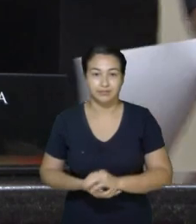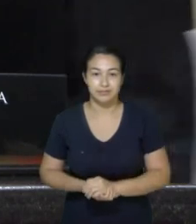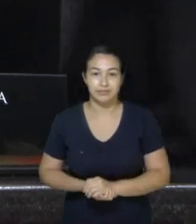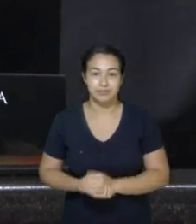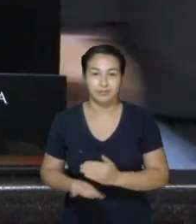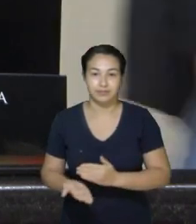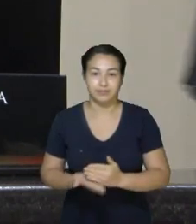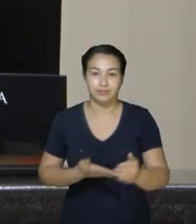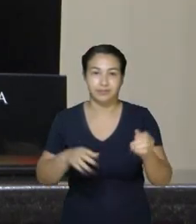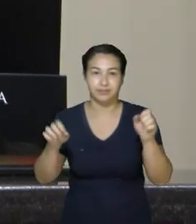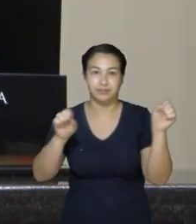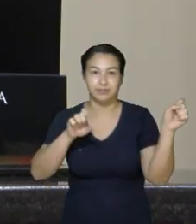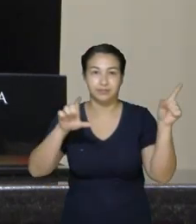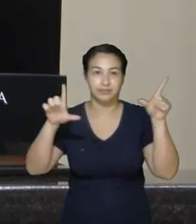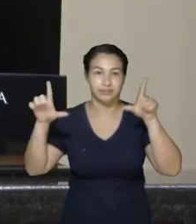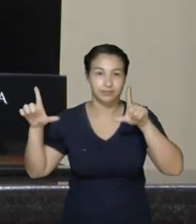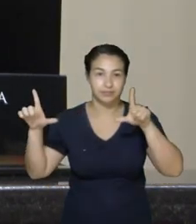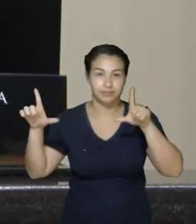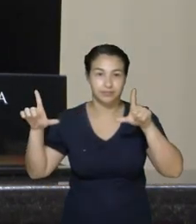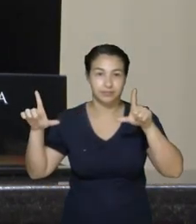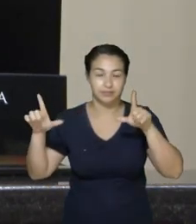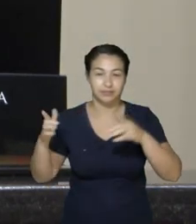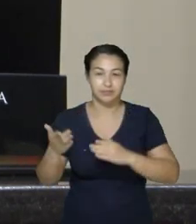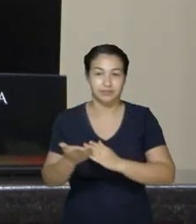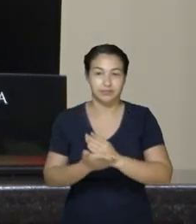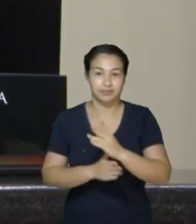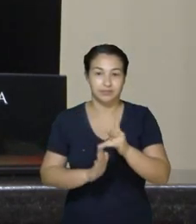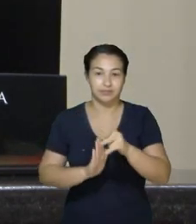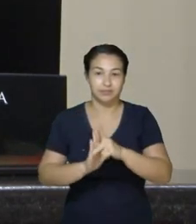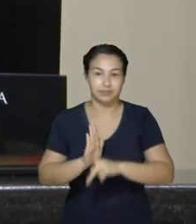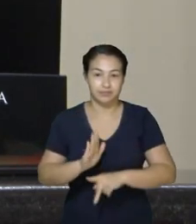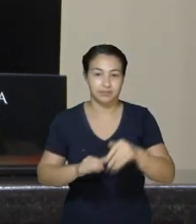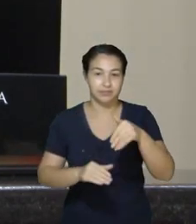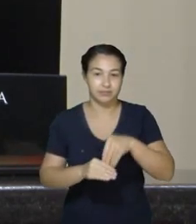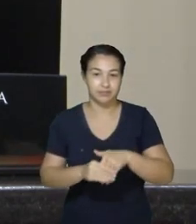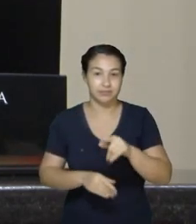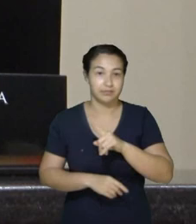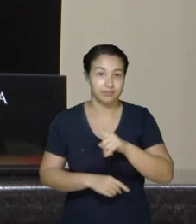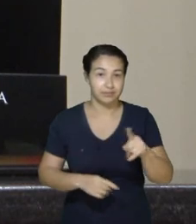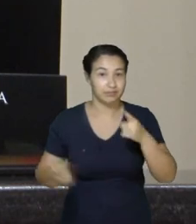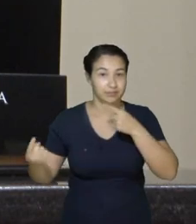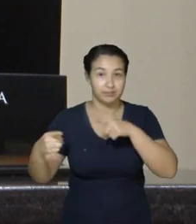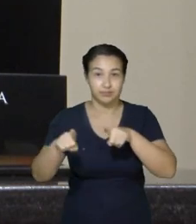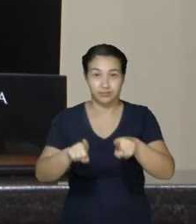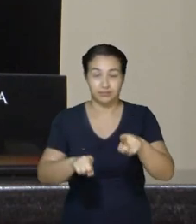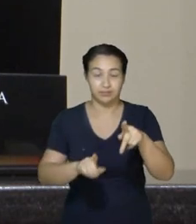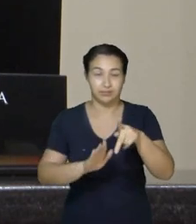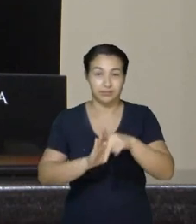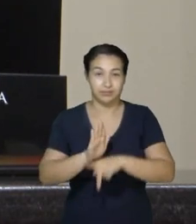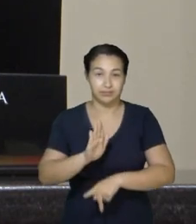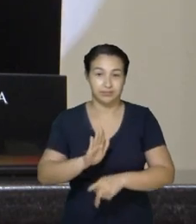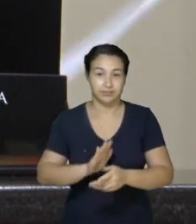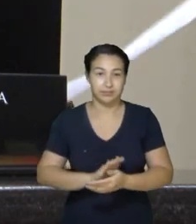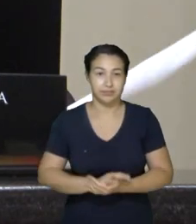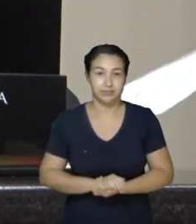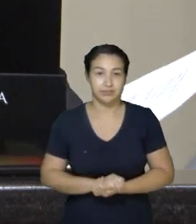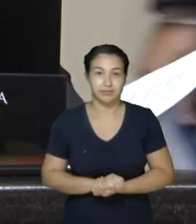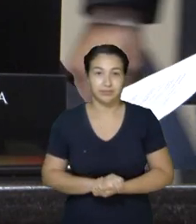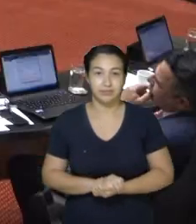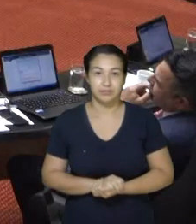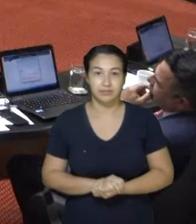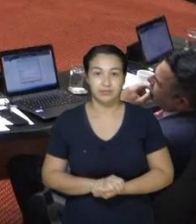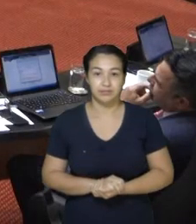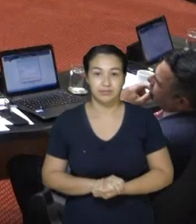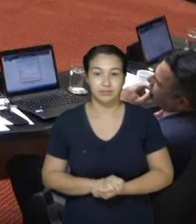do painel. Quem vota sim, aprova o projeto. Quem vota não, rejeita o projeto.